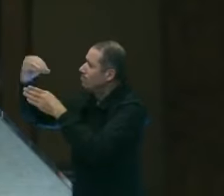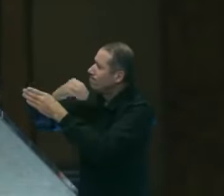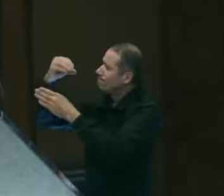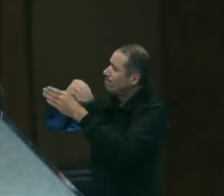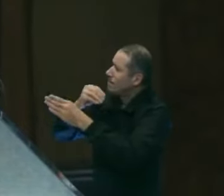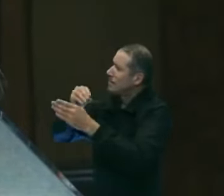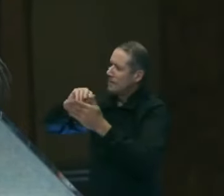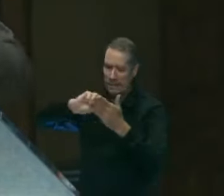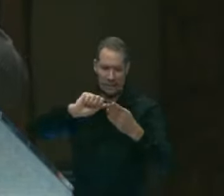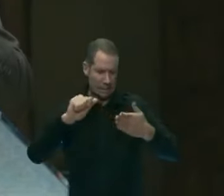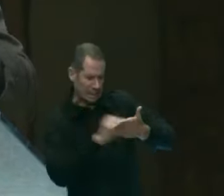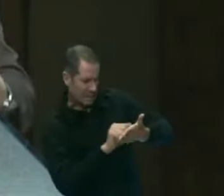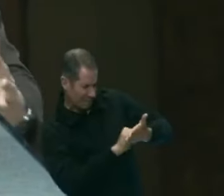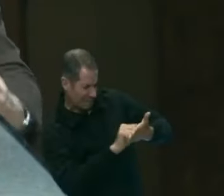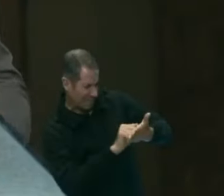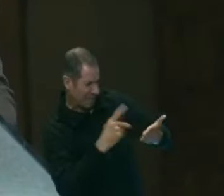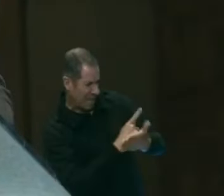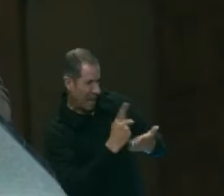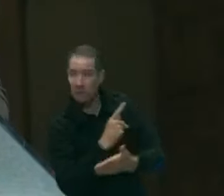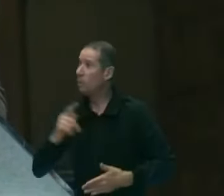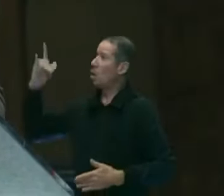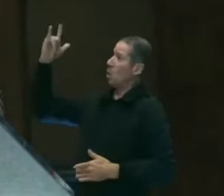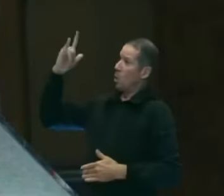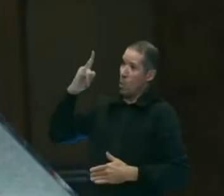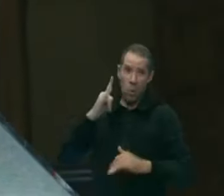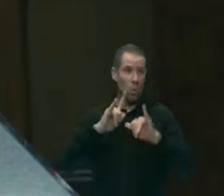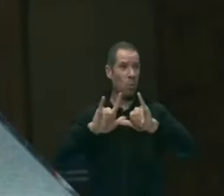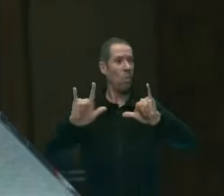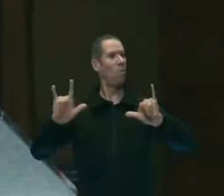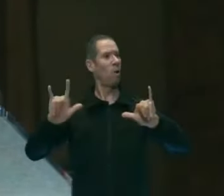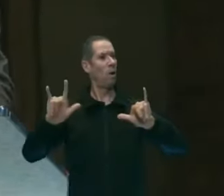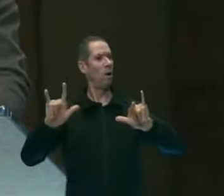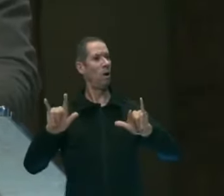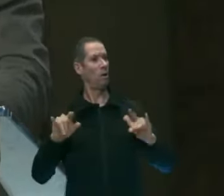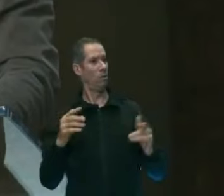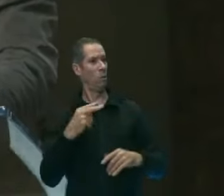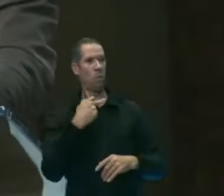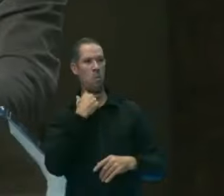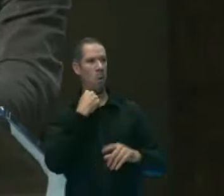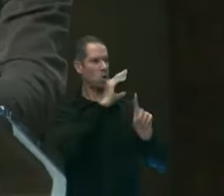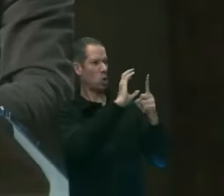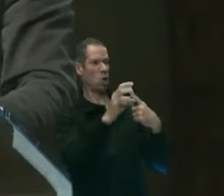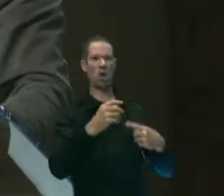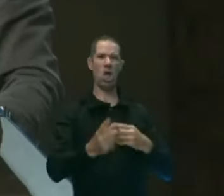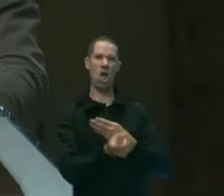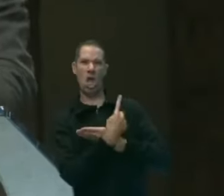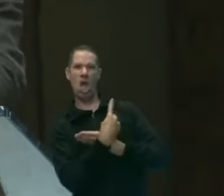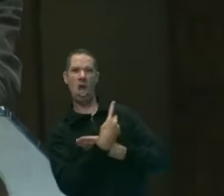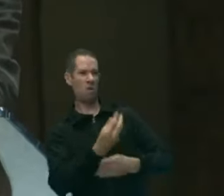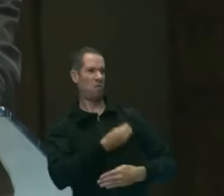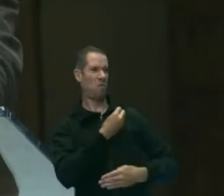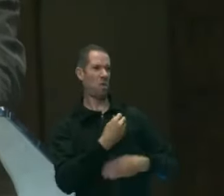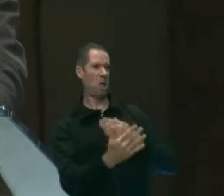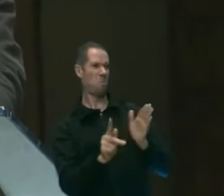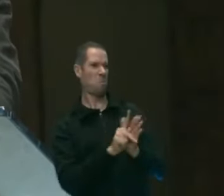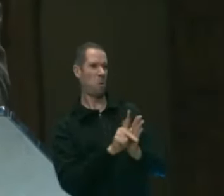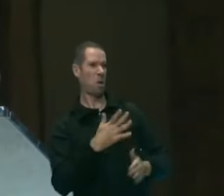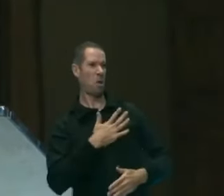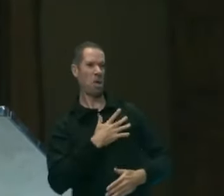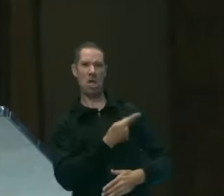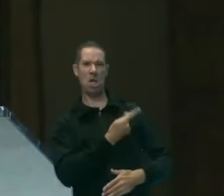nos corrigir. Ele nos ama. Você não pode prestar culto do seu jeito e viver a vida do seu jeito.